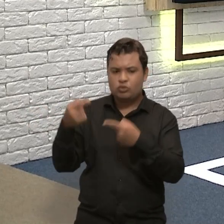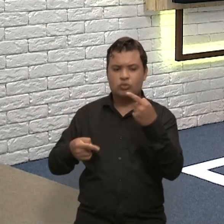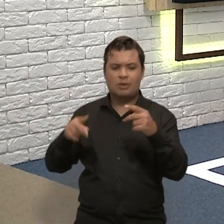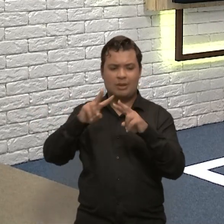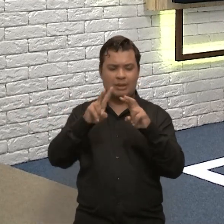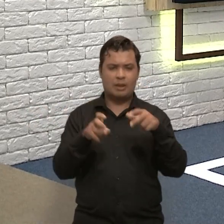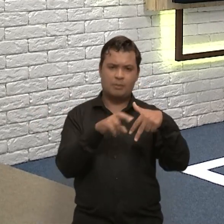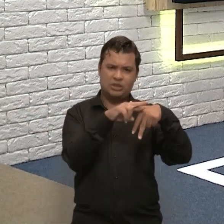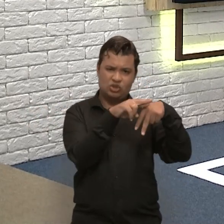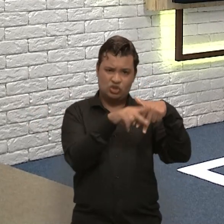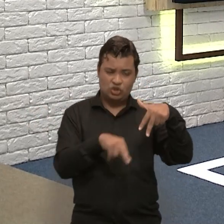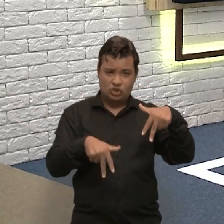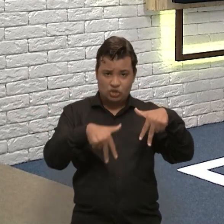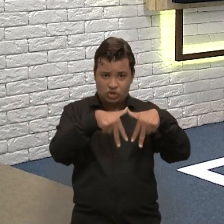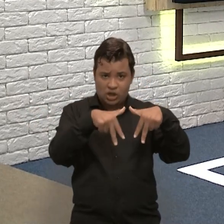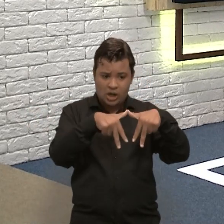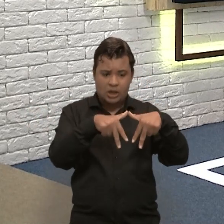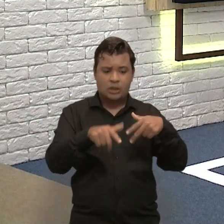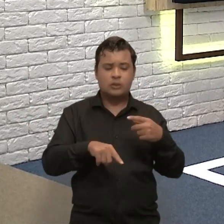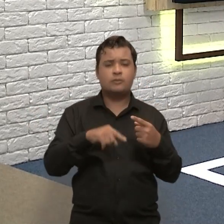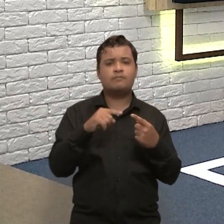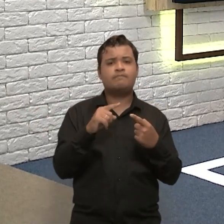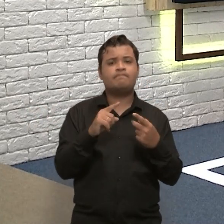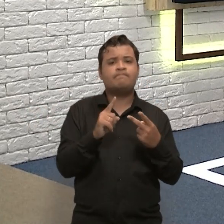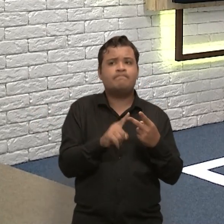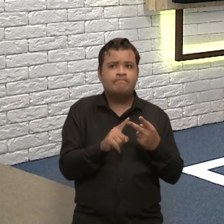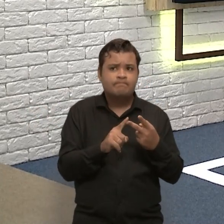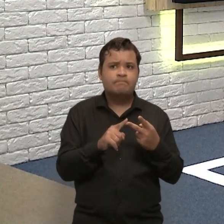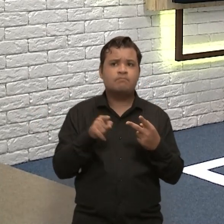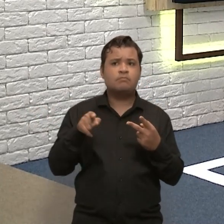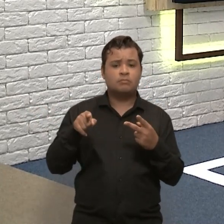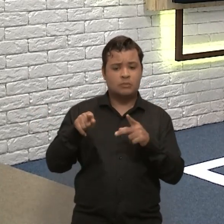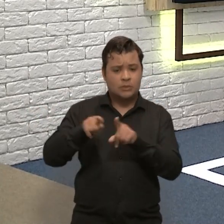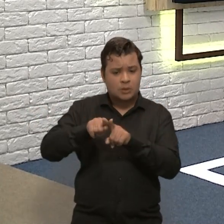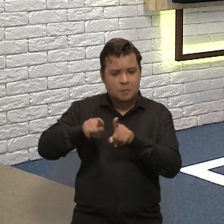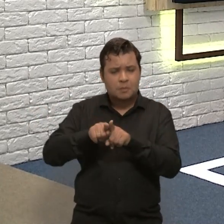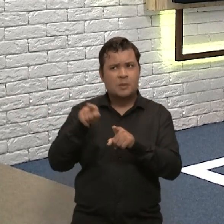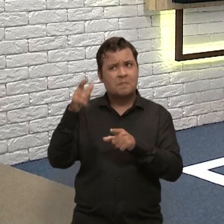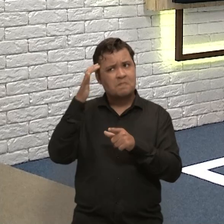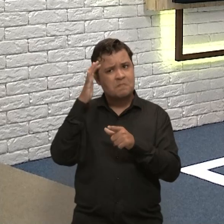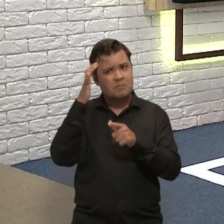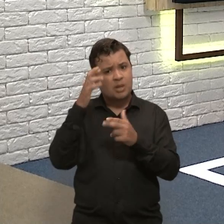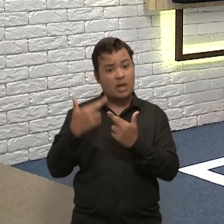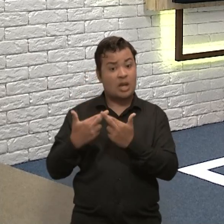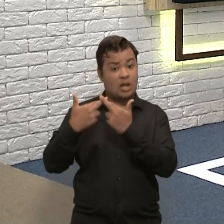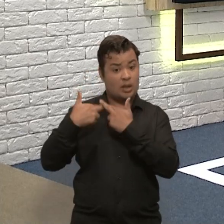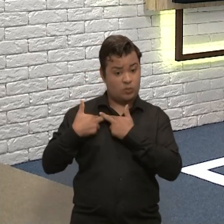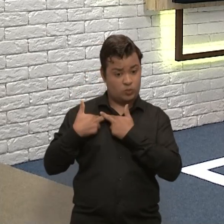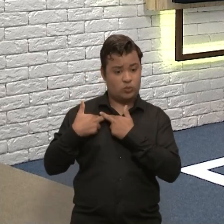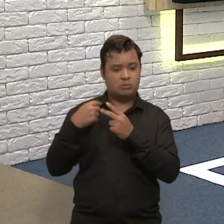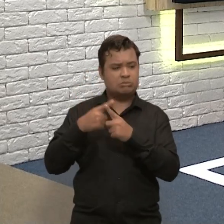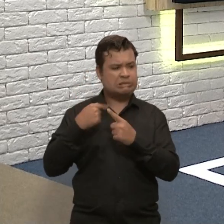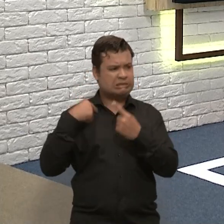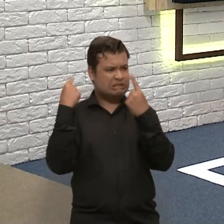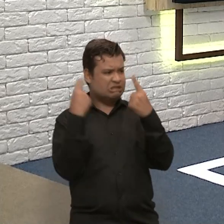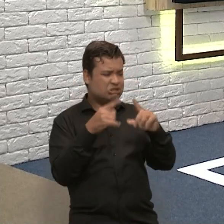gênero, eles devem, em alguma medida, também pensar na responsabilização sobre os atos que cometeram? Explica para a gente